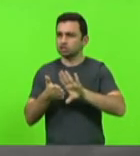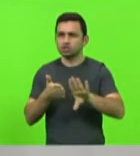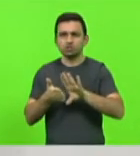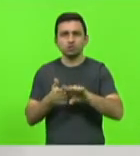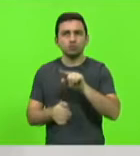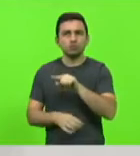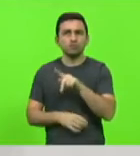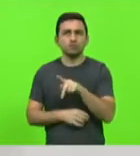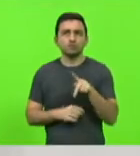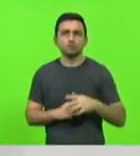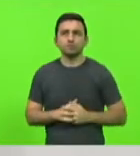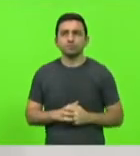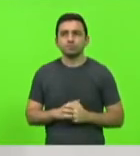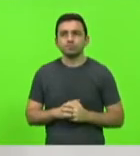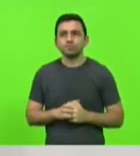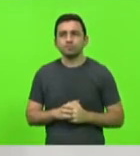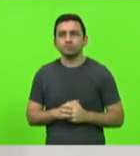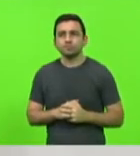Pode tirar.